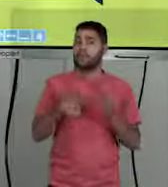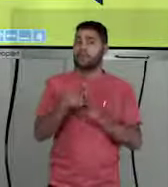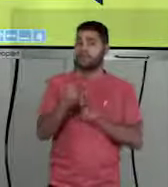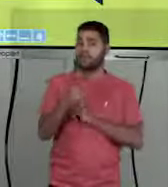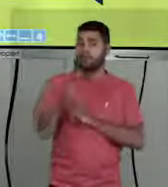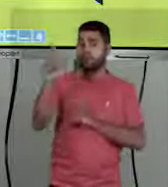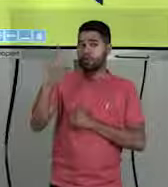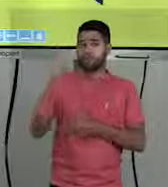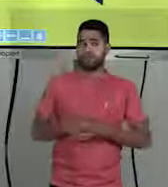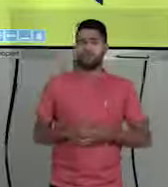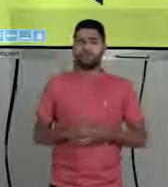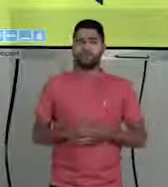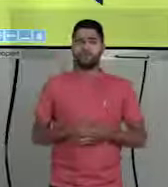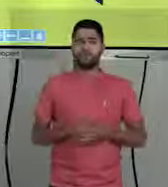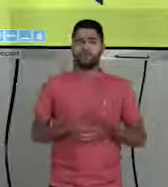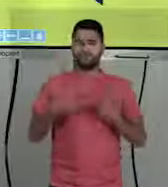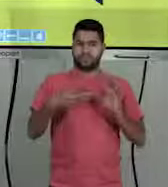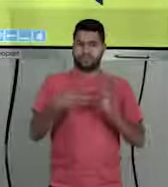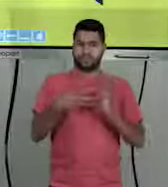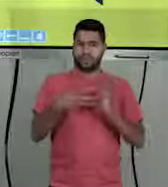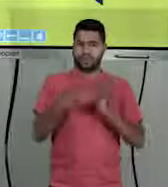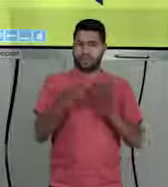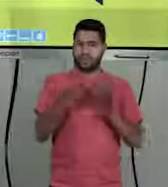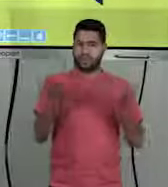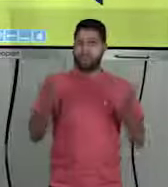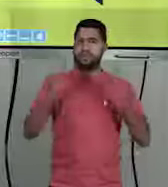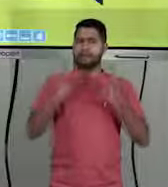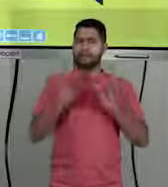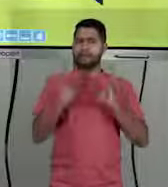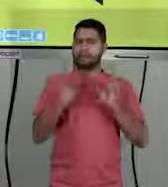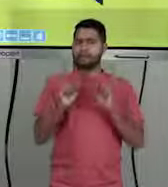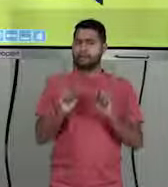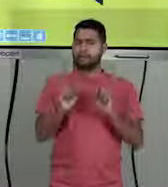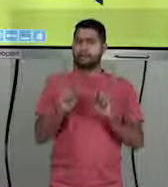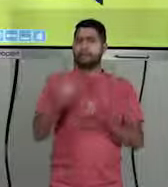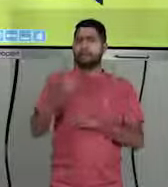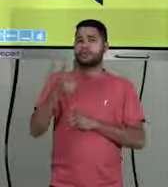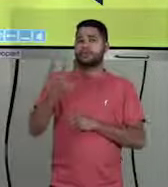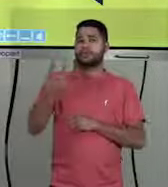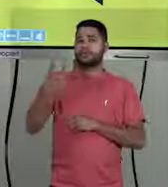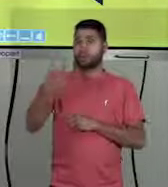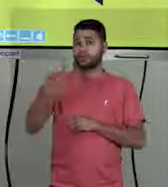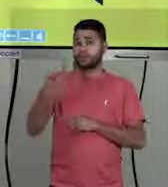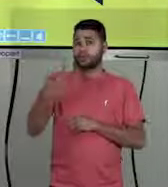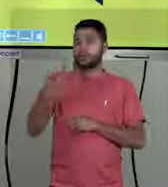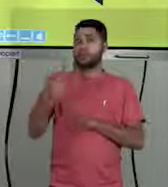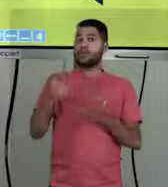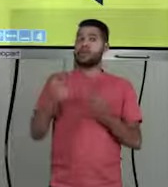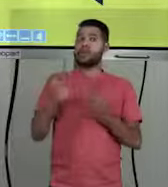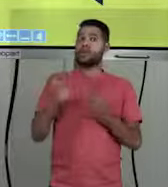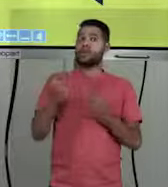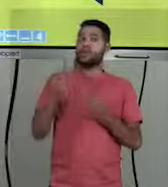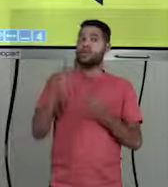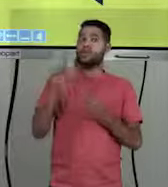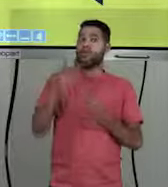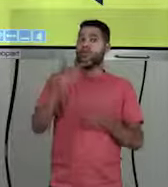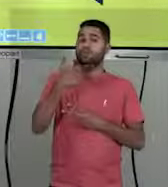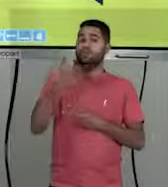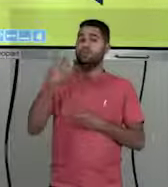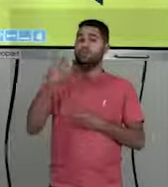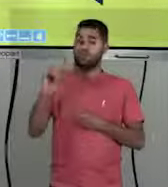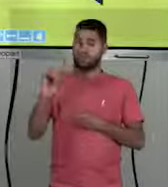vocês. As tomadas da casa de vocês podem ser de 127 ou 220